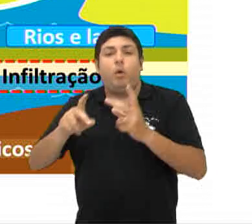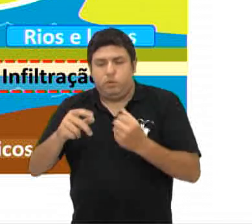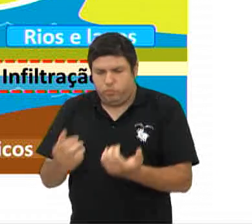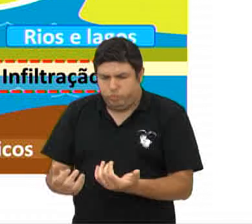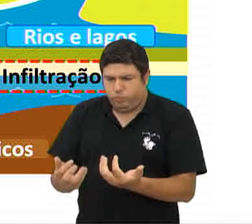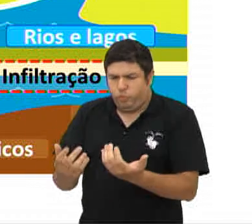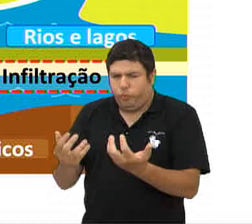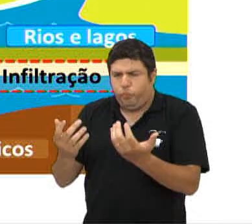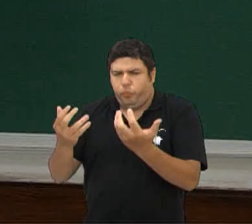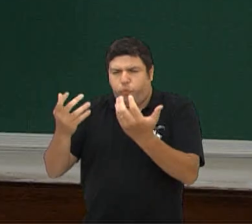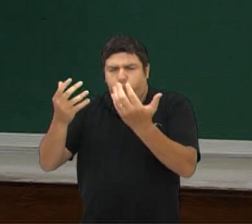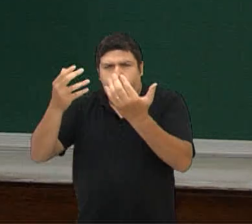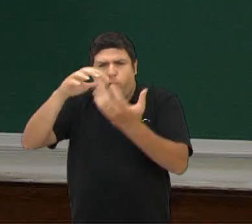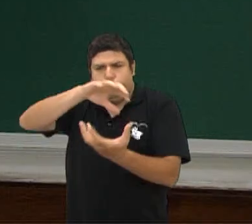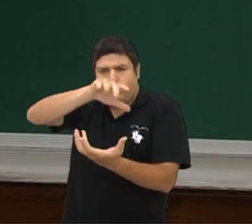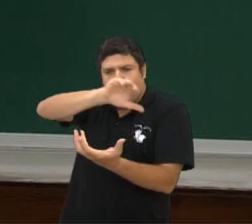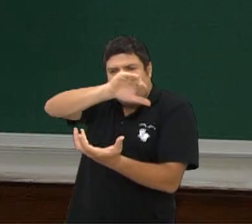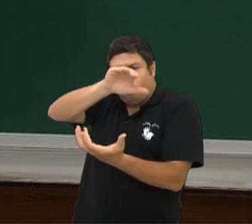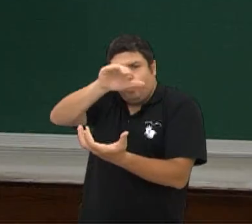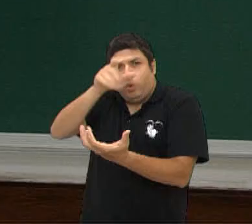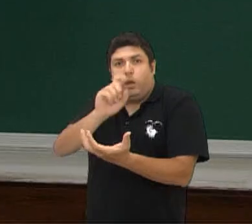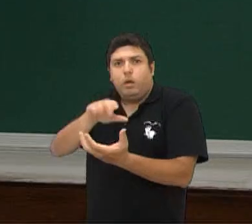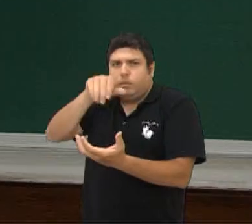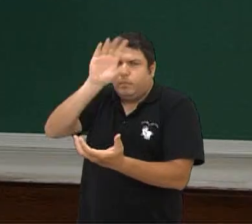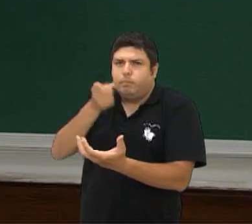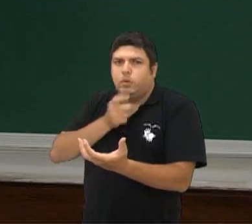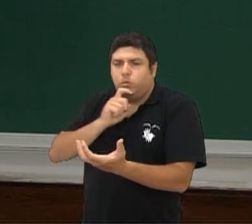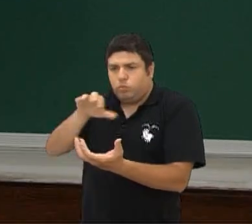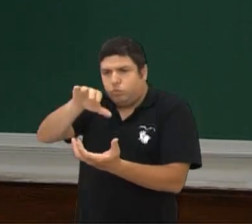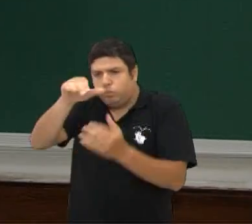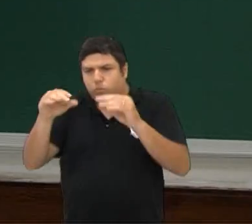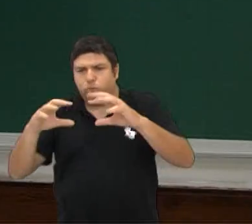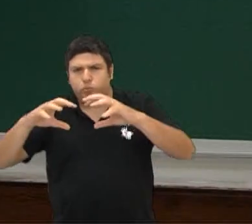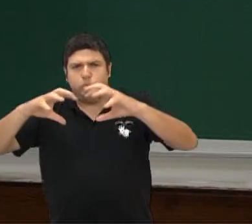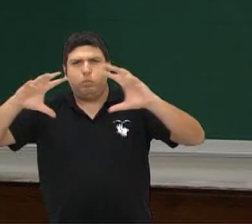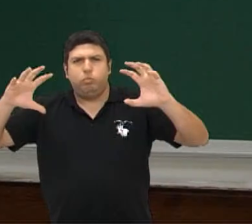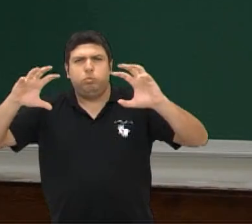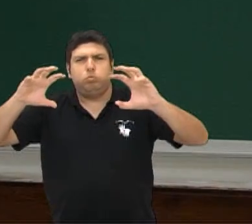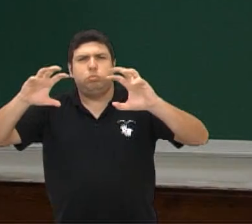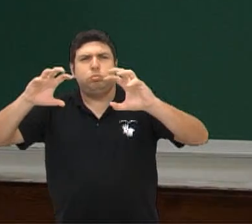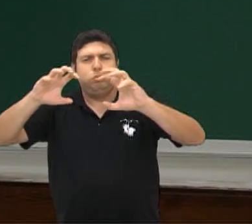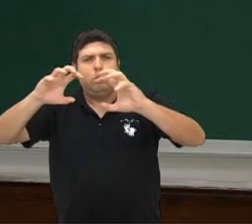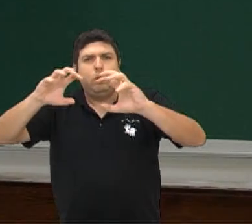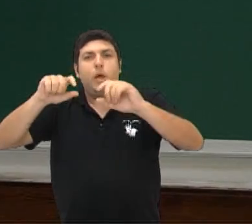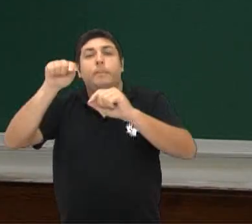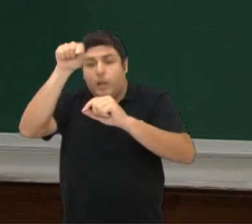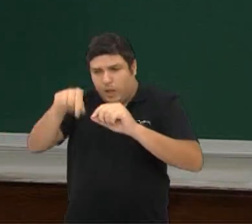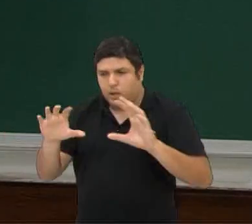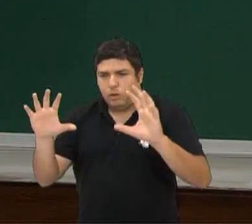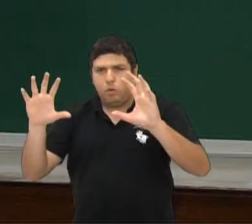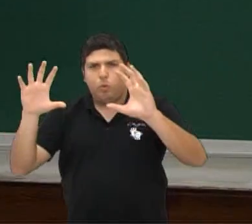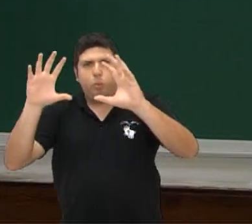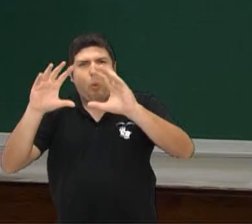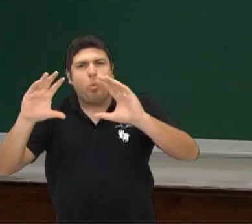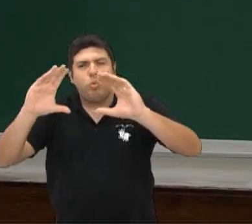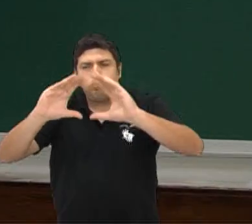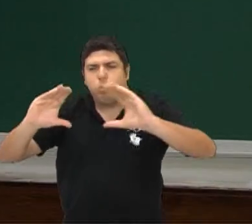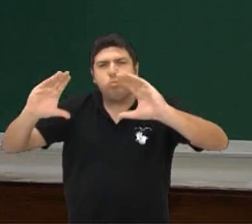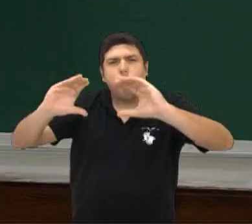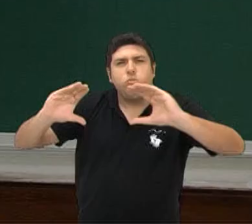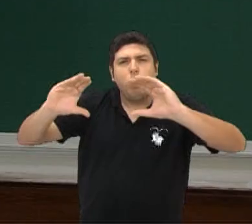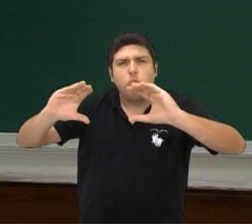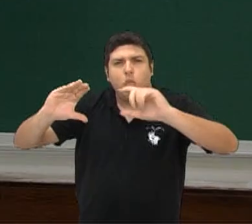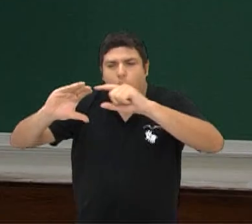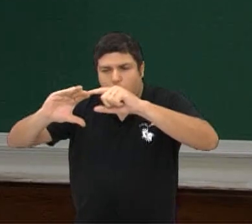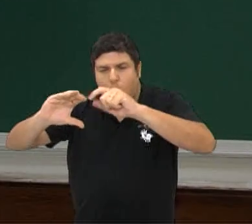lá em cima na atmosfera, né, porque é mais frio, acaba condensando e virando as nuvens. Essa condensação, essas nuvens podem chover ali